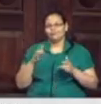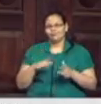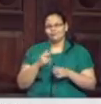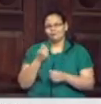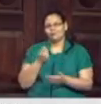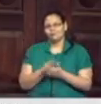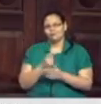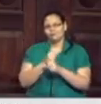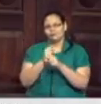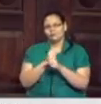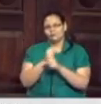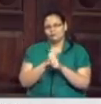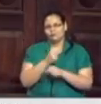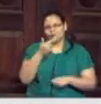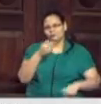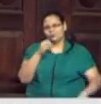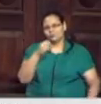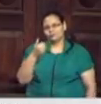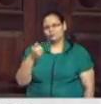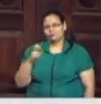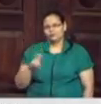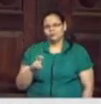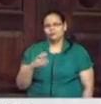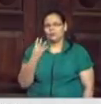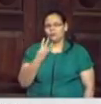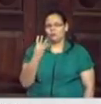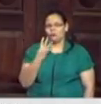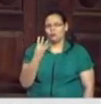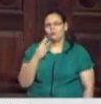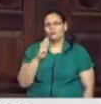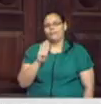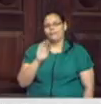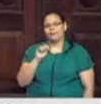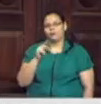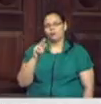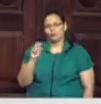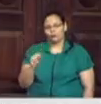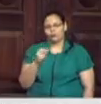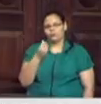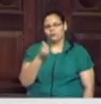2015, foi da ordem de 4 bilhões